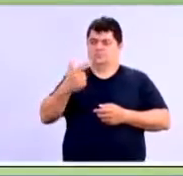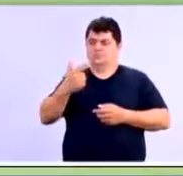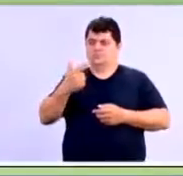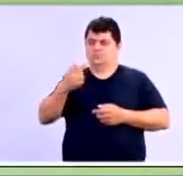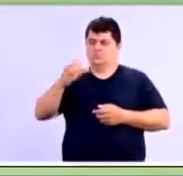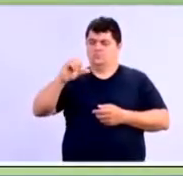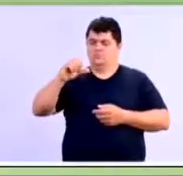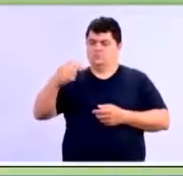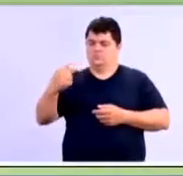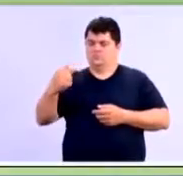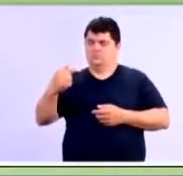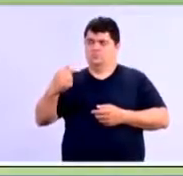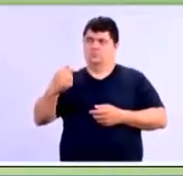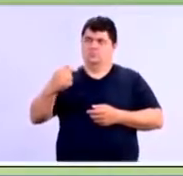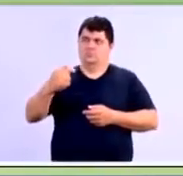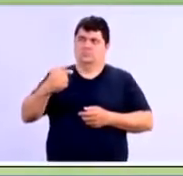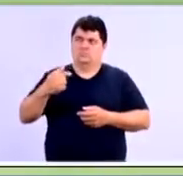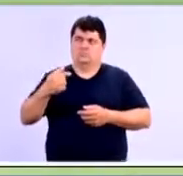0,1297.